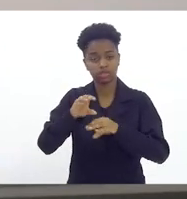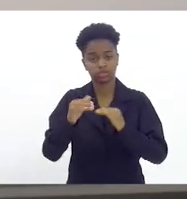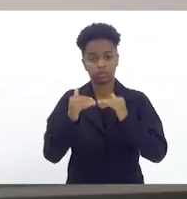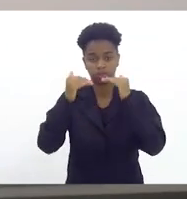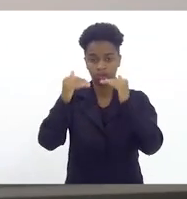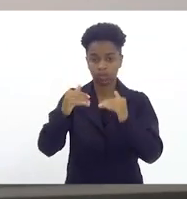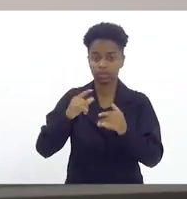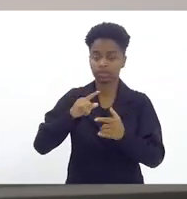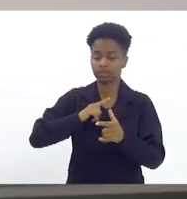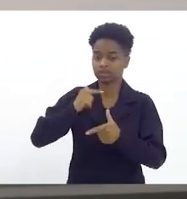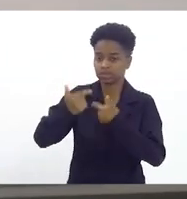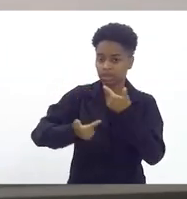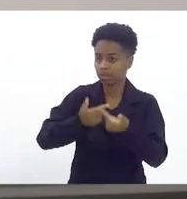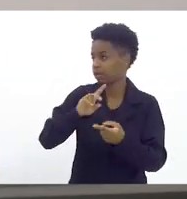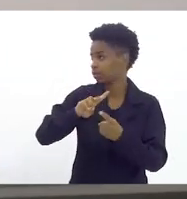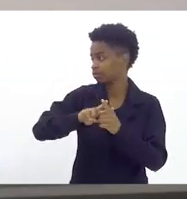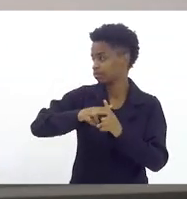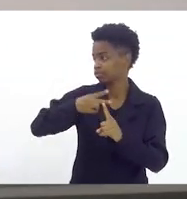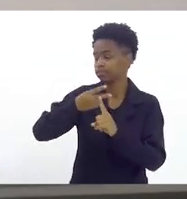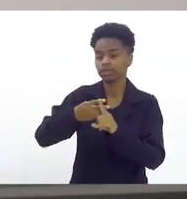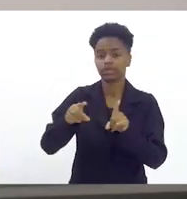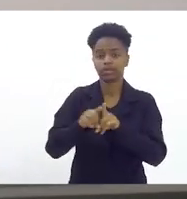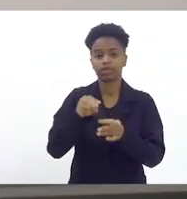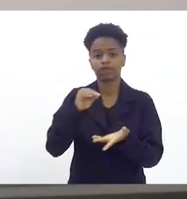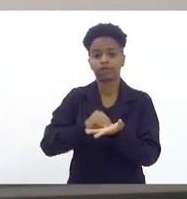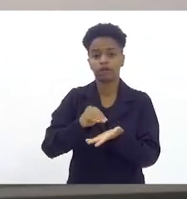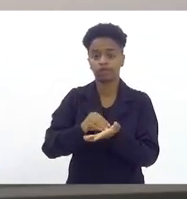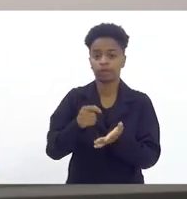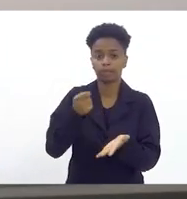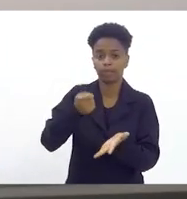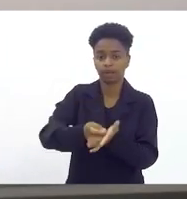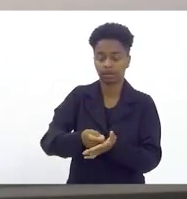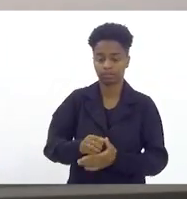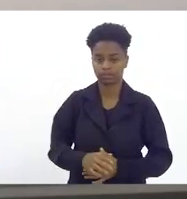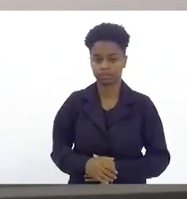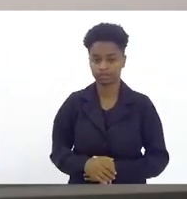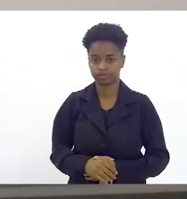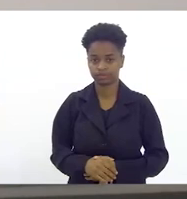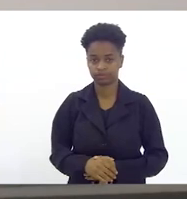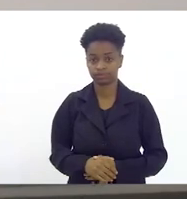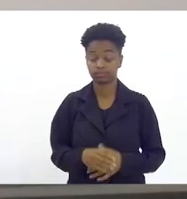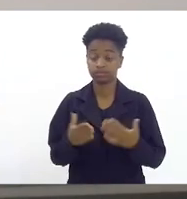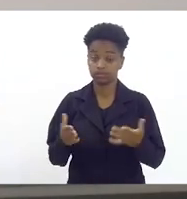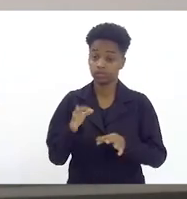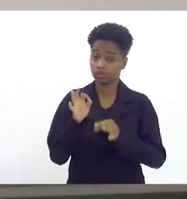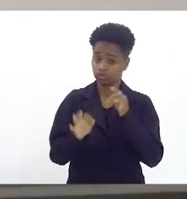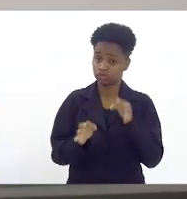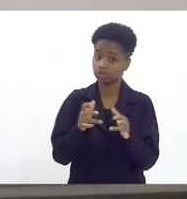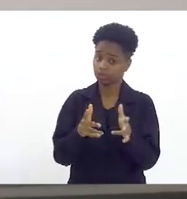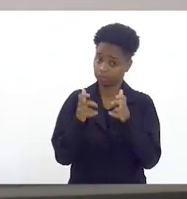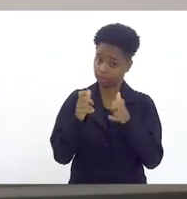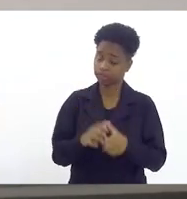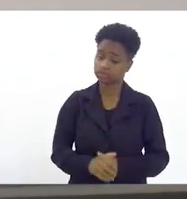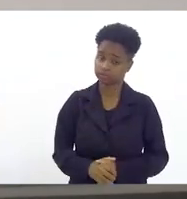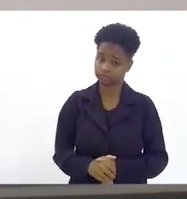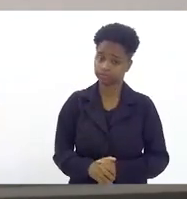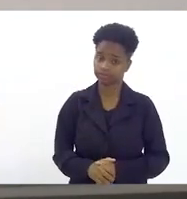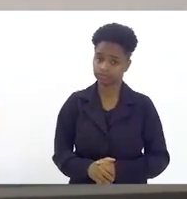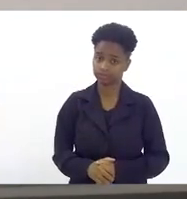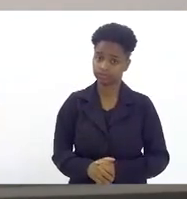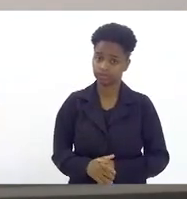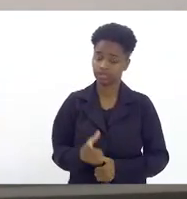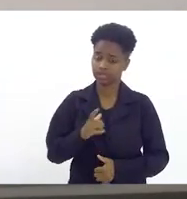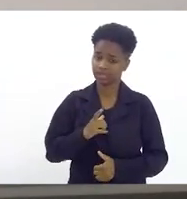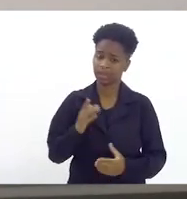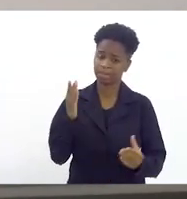e a falta de pagamento desse trabalho desenvolvido então e a justiça tem reconhecido o número de